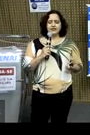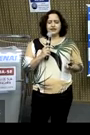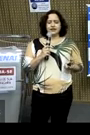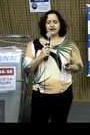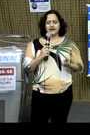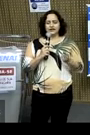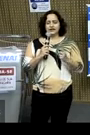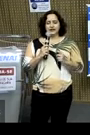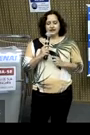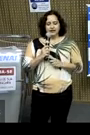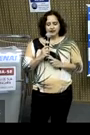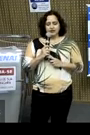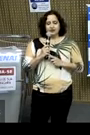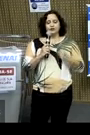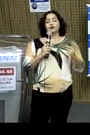também sem a